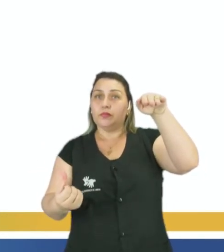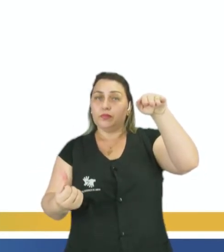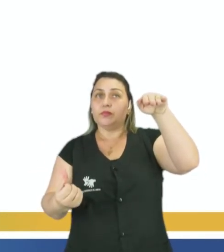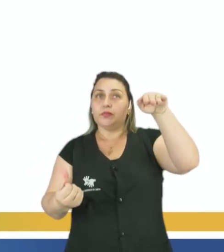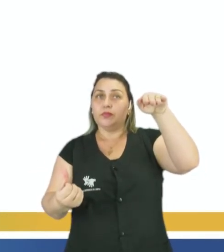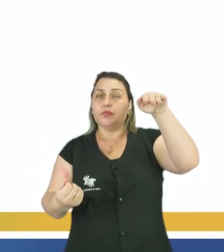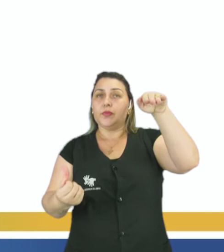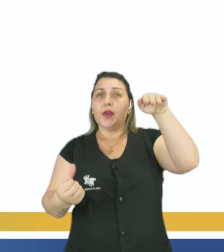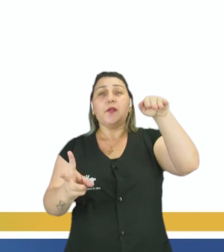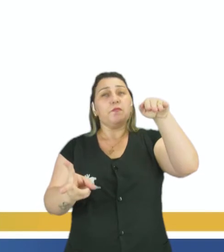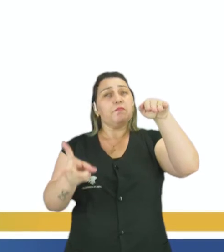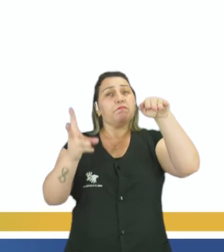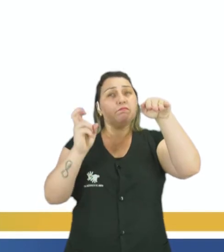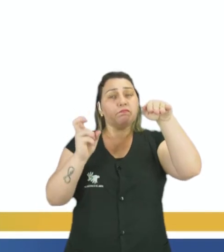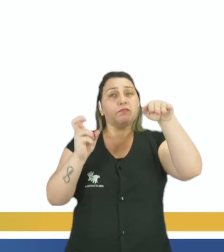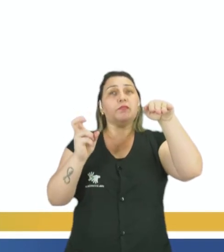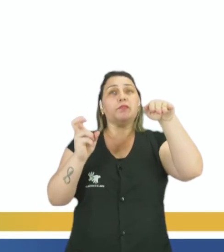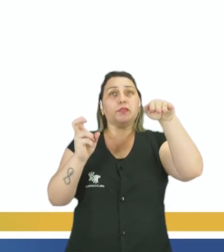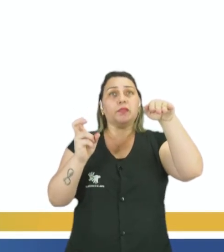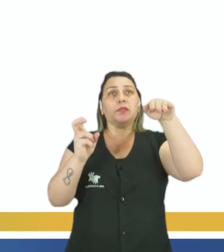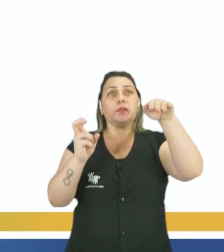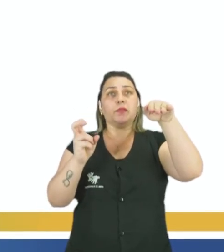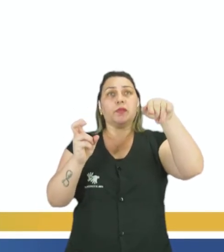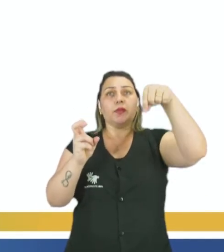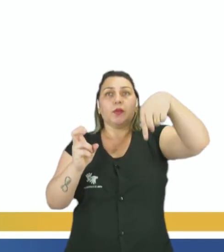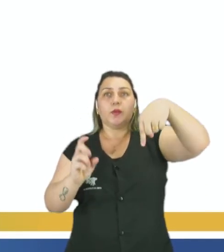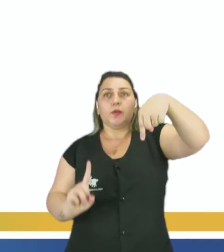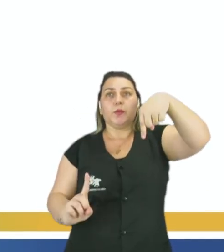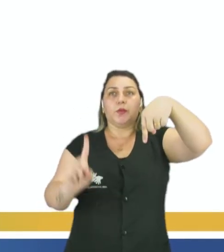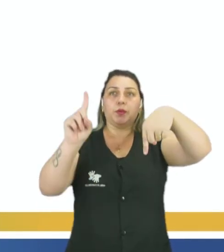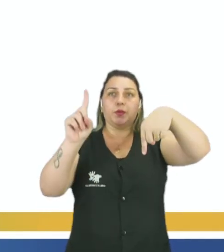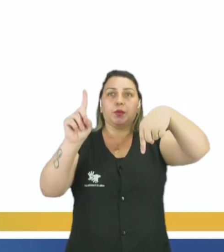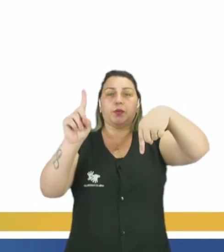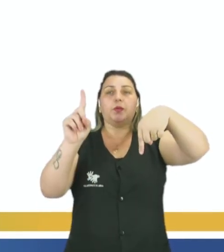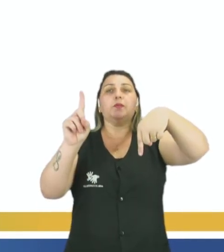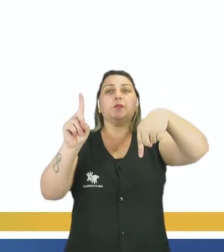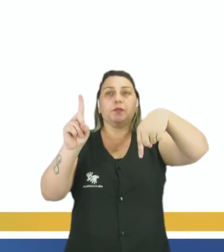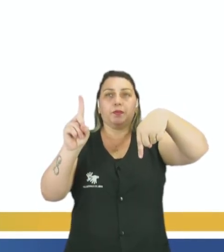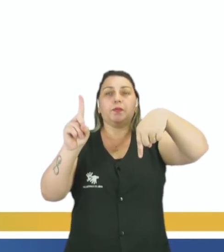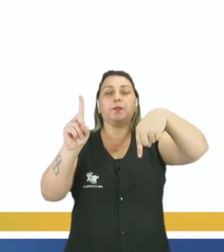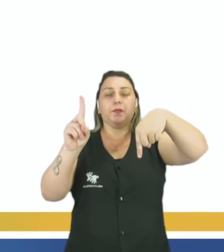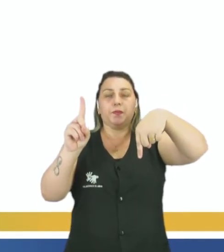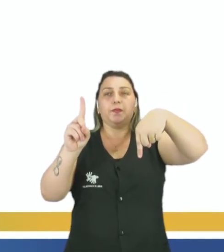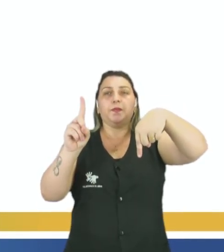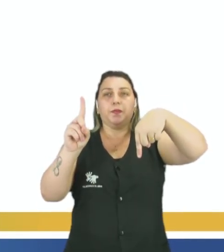6. Então veja que as flechas elas estão inversamente